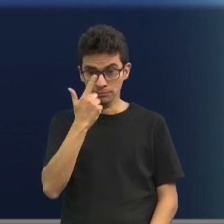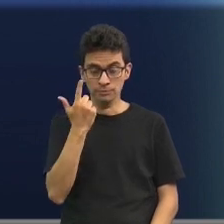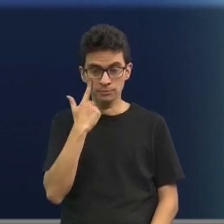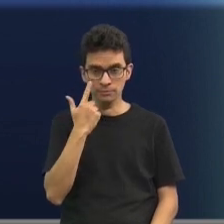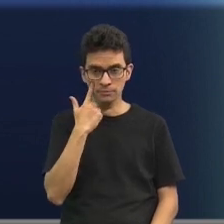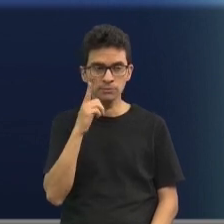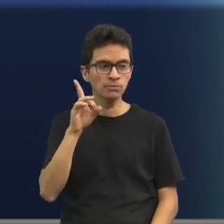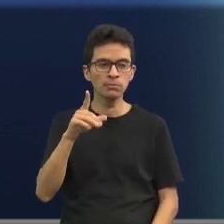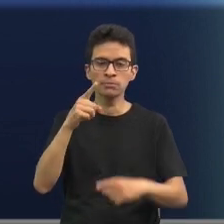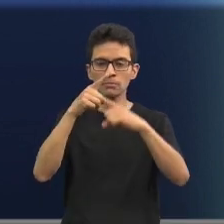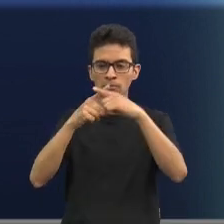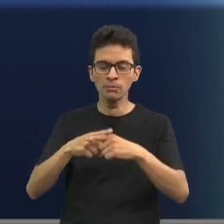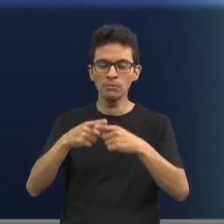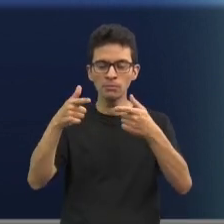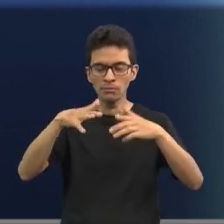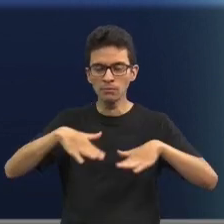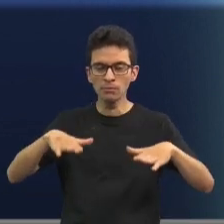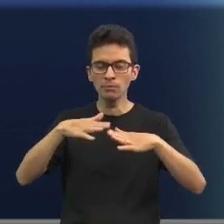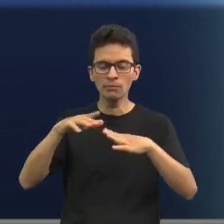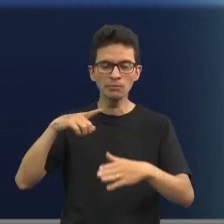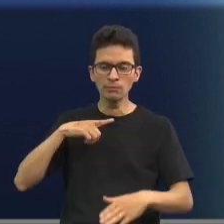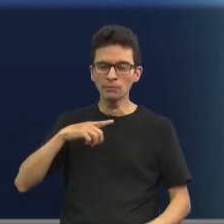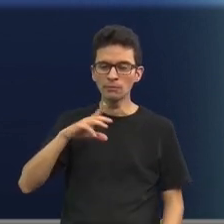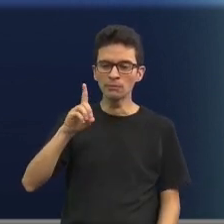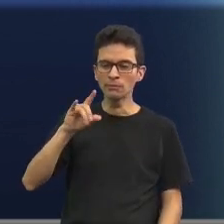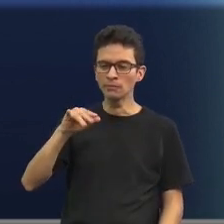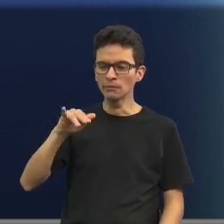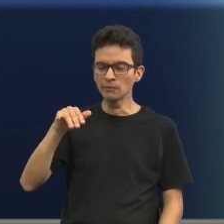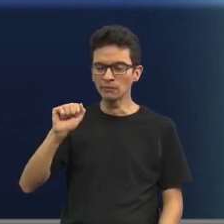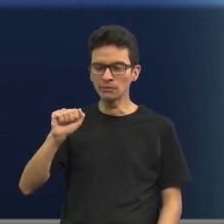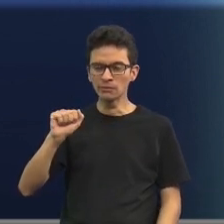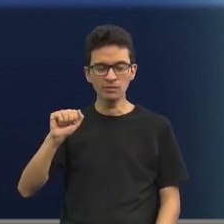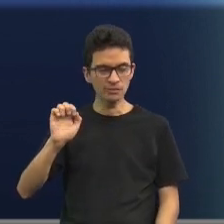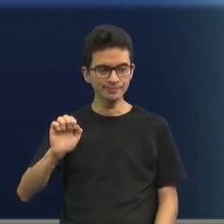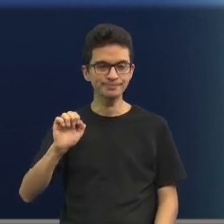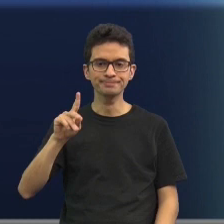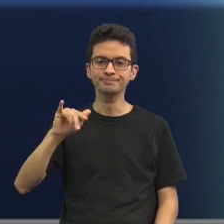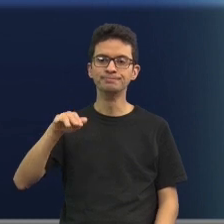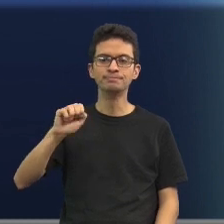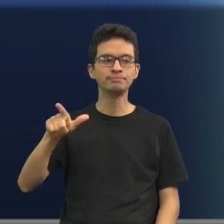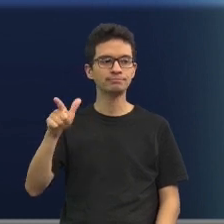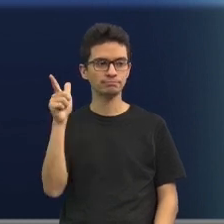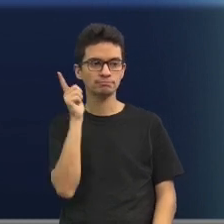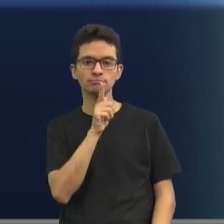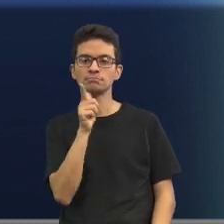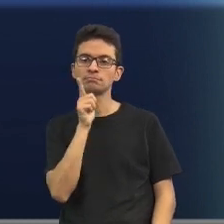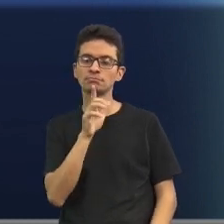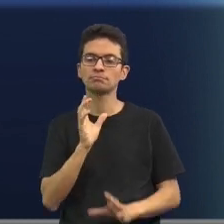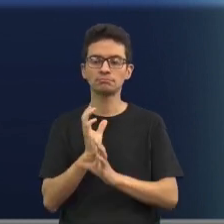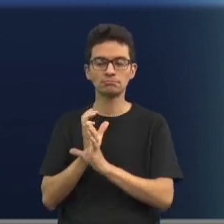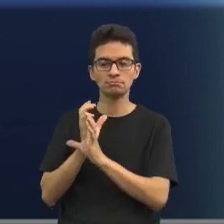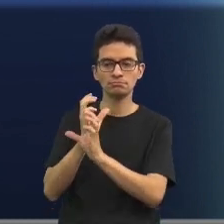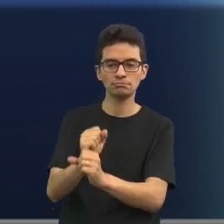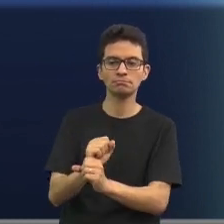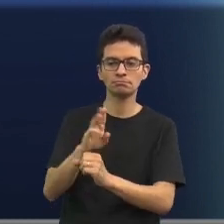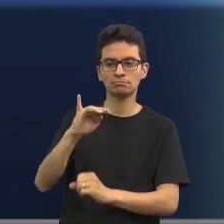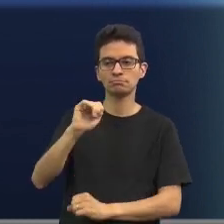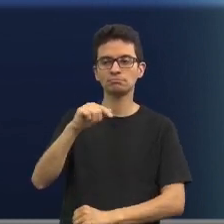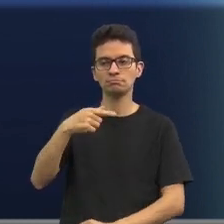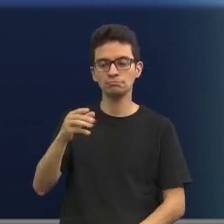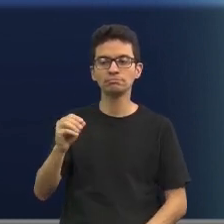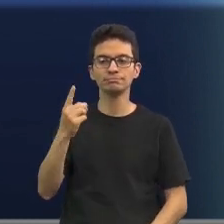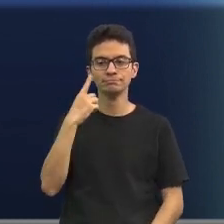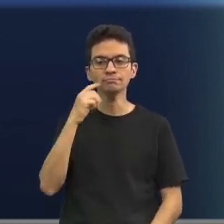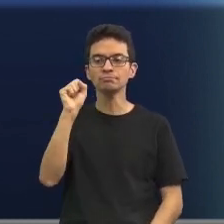a área por densidade populacional que assim conseguimos a população então a sul basta